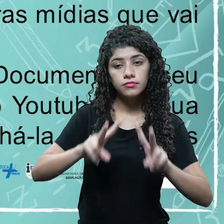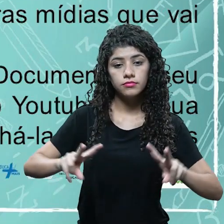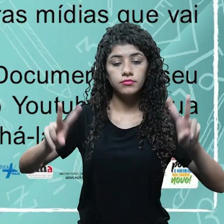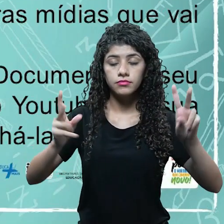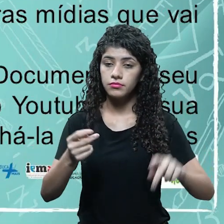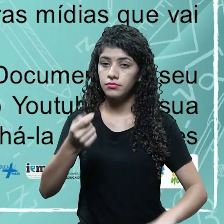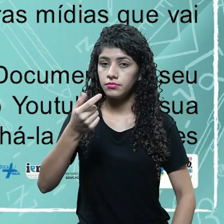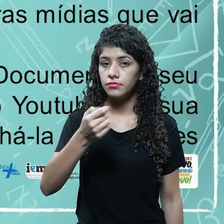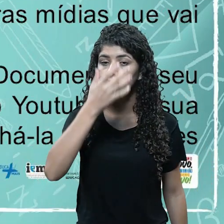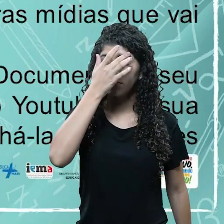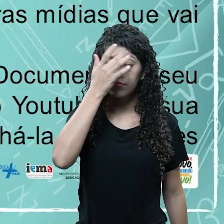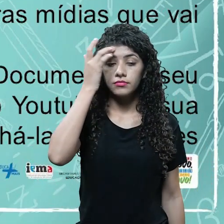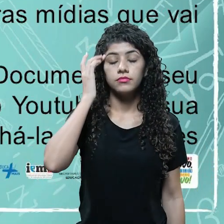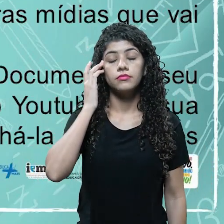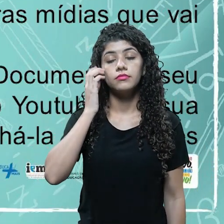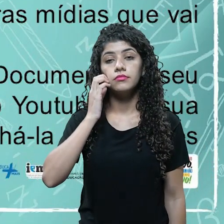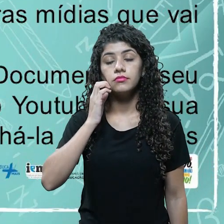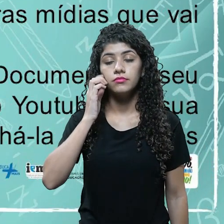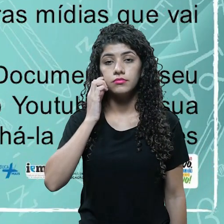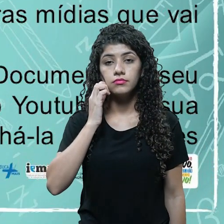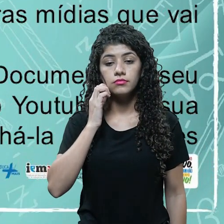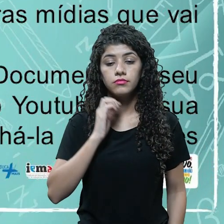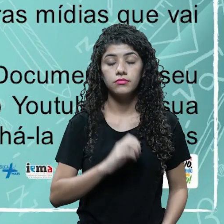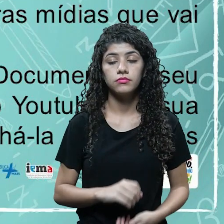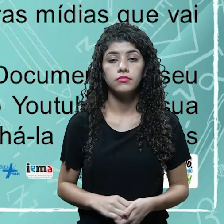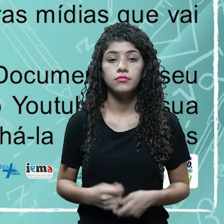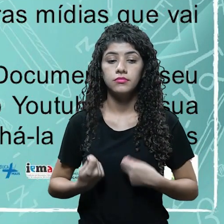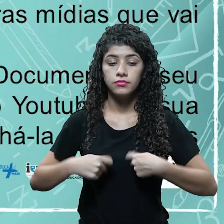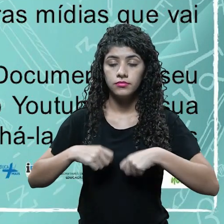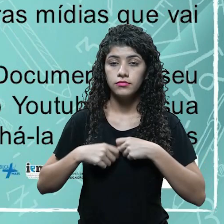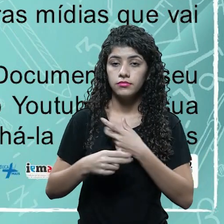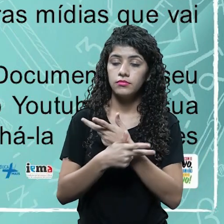pessoas, portanto, é a amplificação através de outras